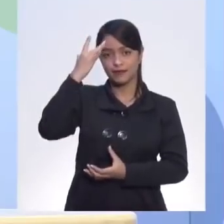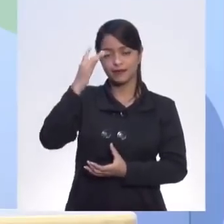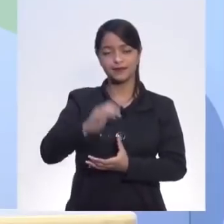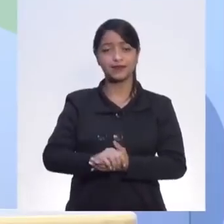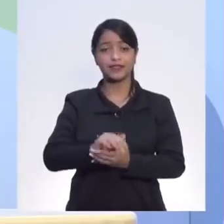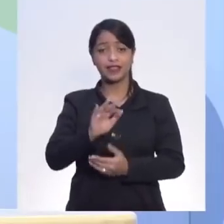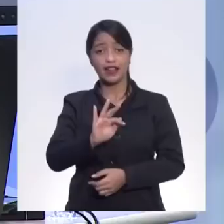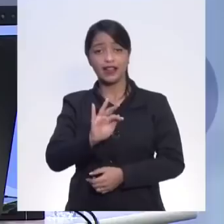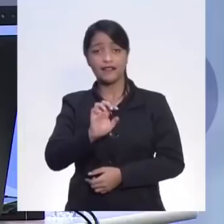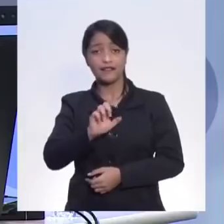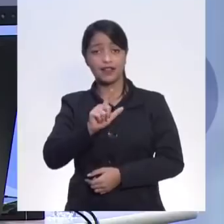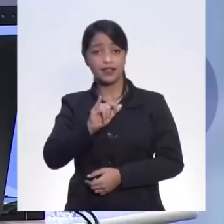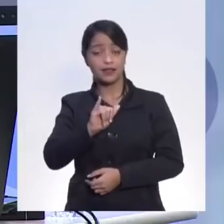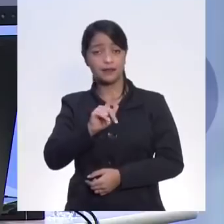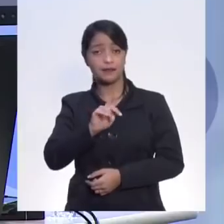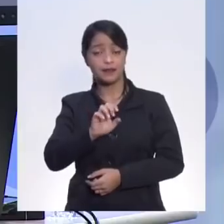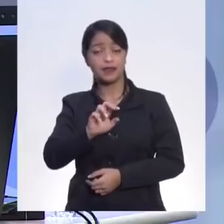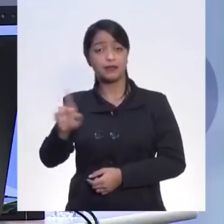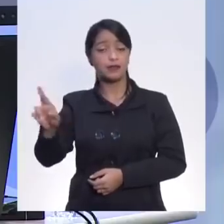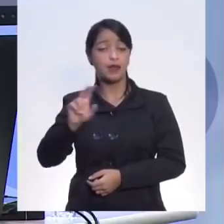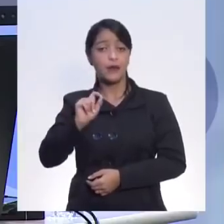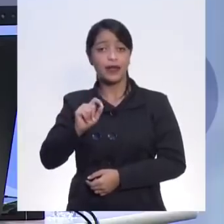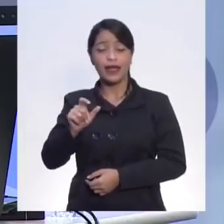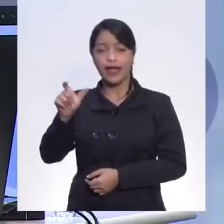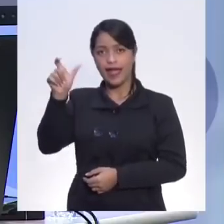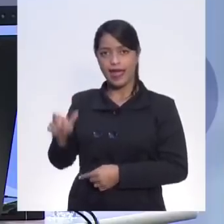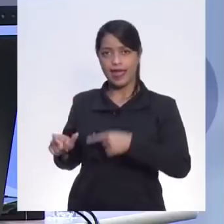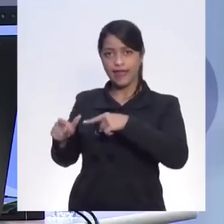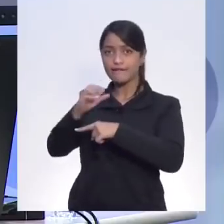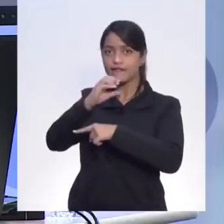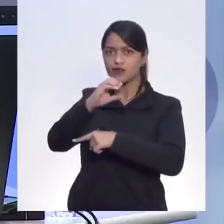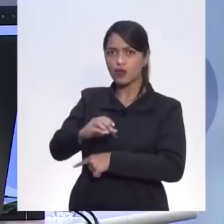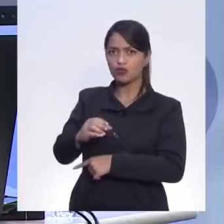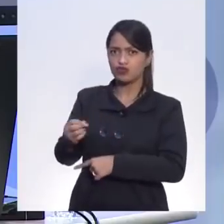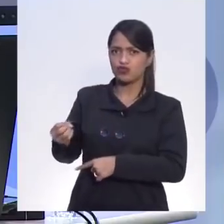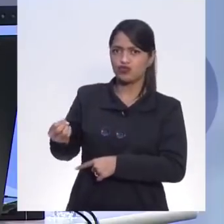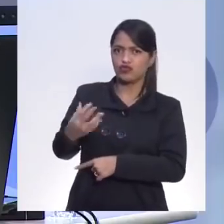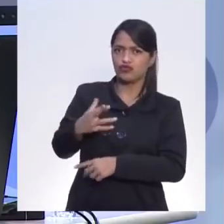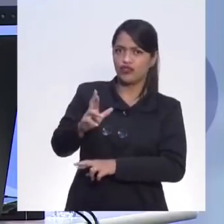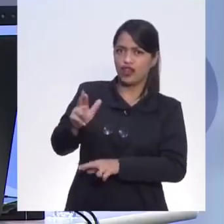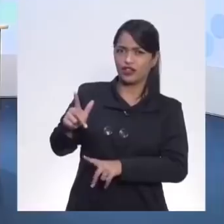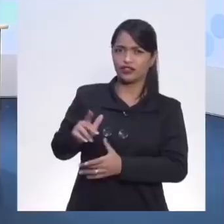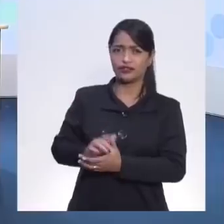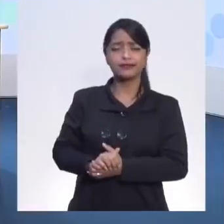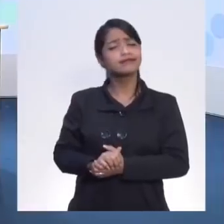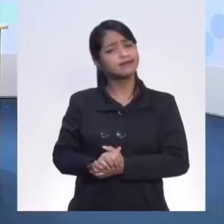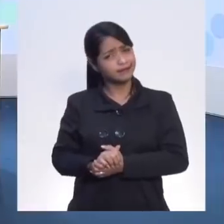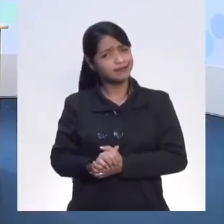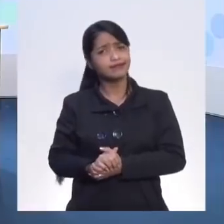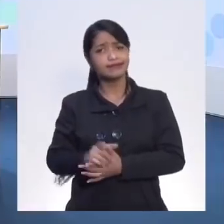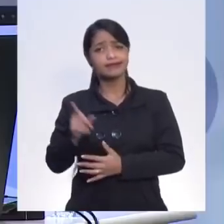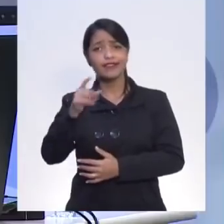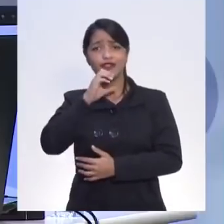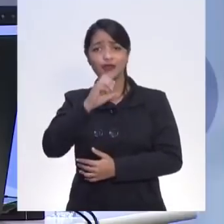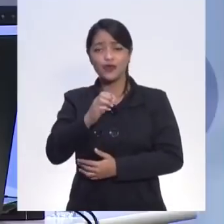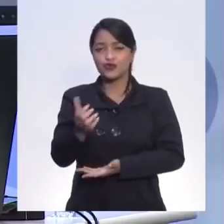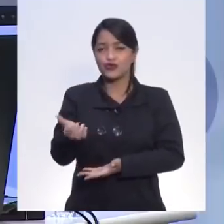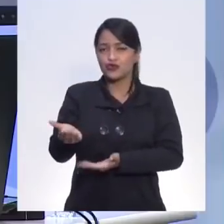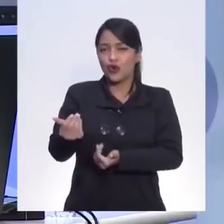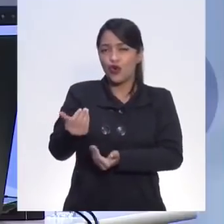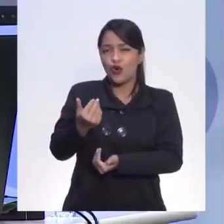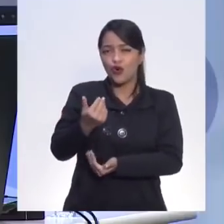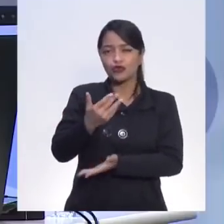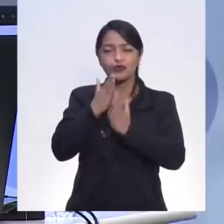exótico. Ele é exótico, exatamente. E assim, realmente, novinho ele não é, né, Andréia? Não, novinho não. Então, ele